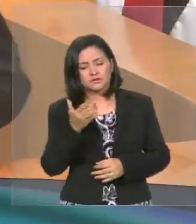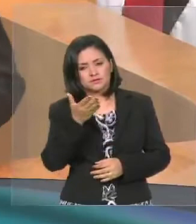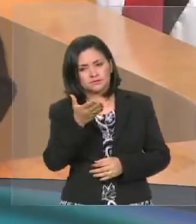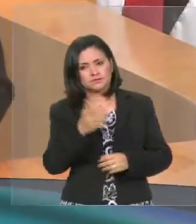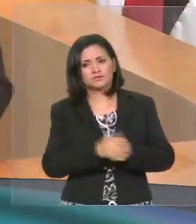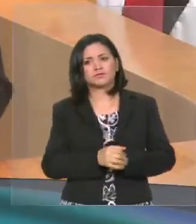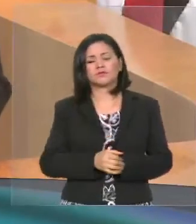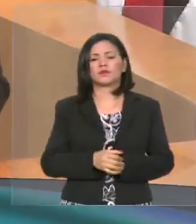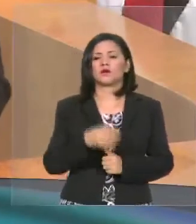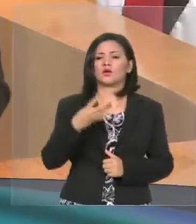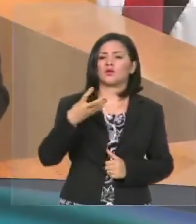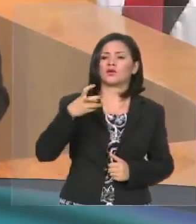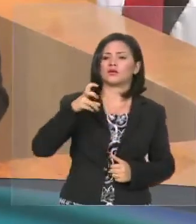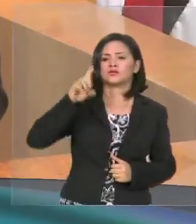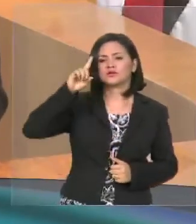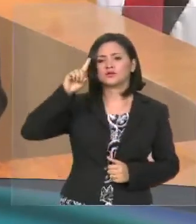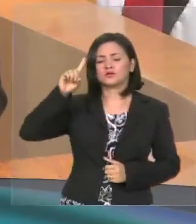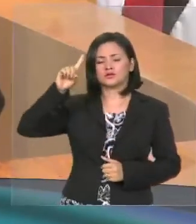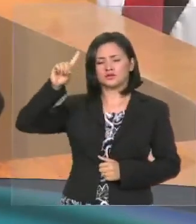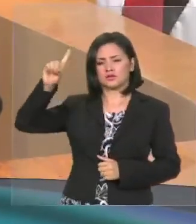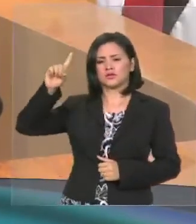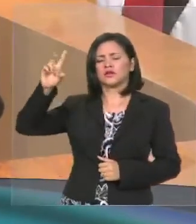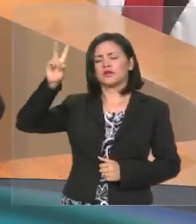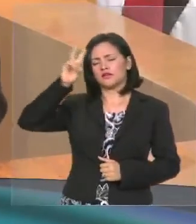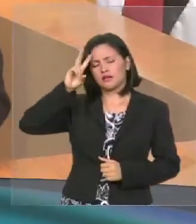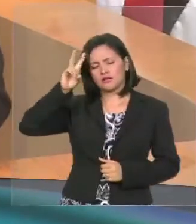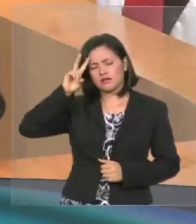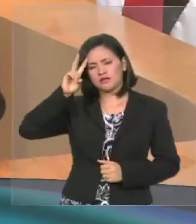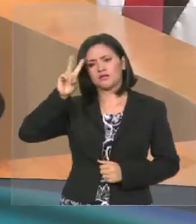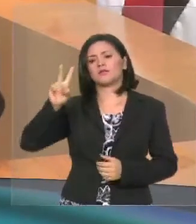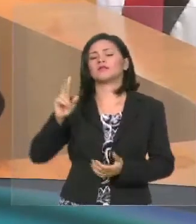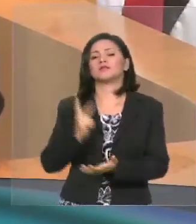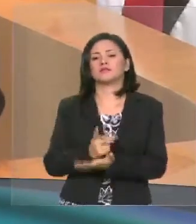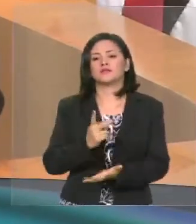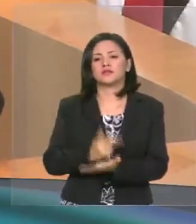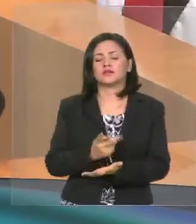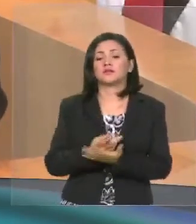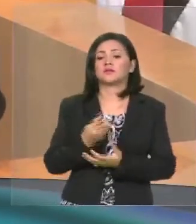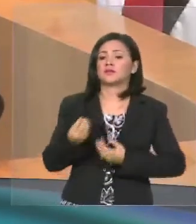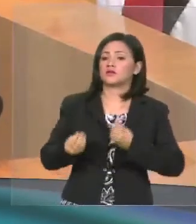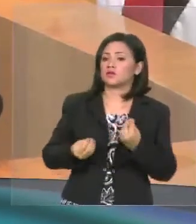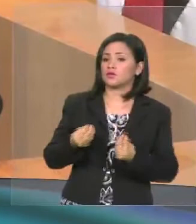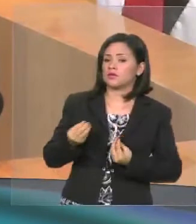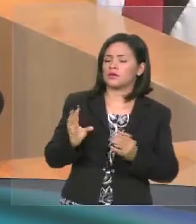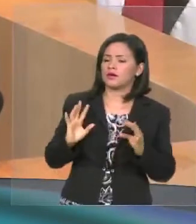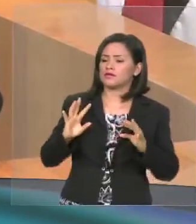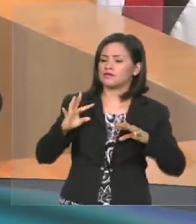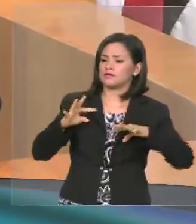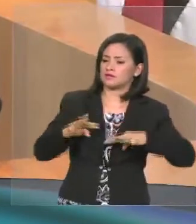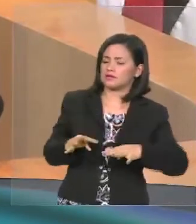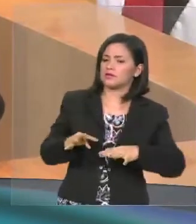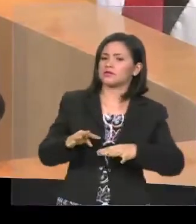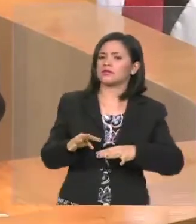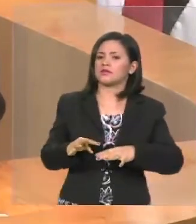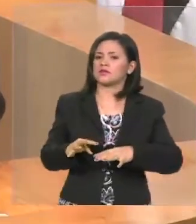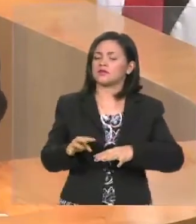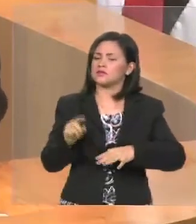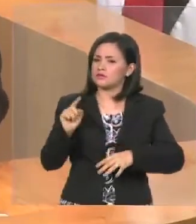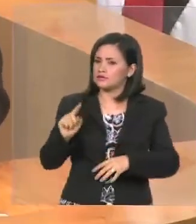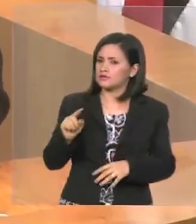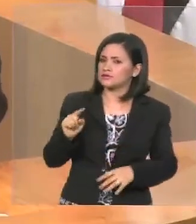dias, eu gravo na memória a forma polida, educada, atenciosa que Vossa